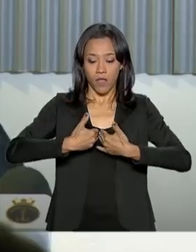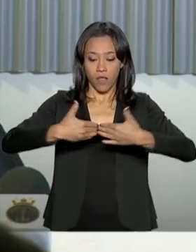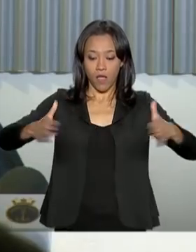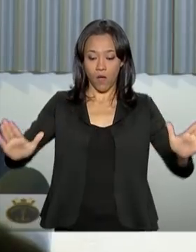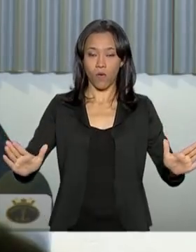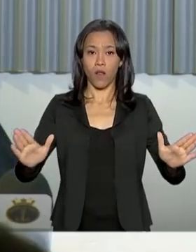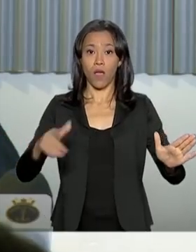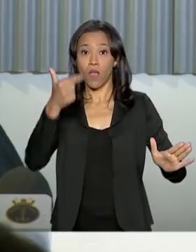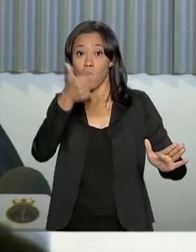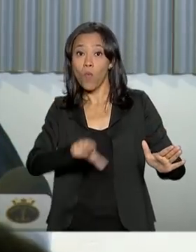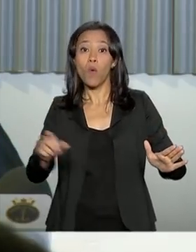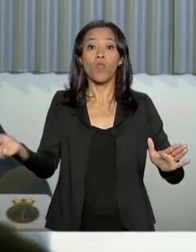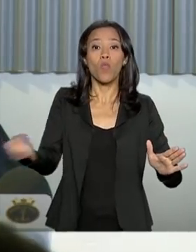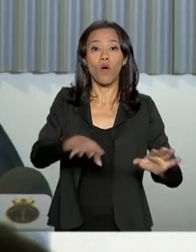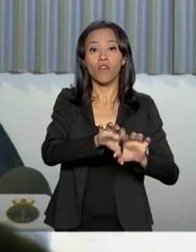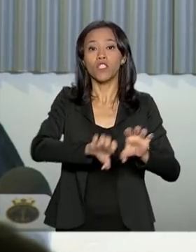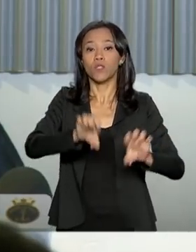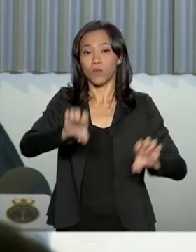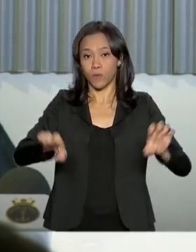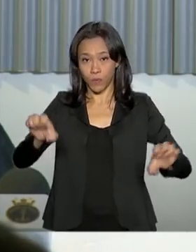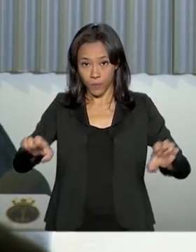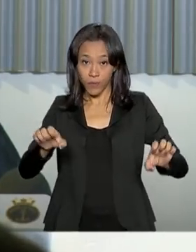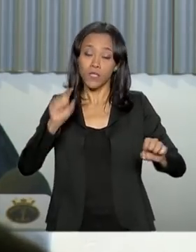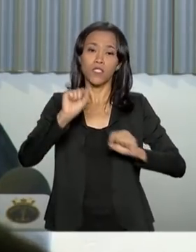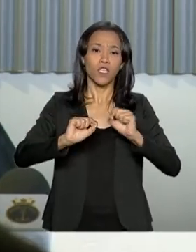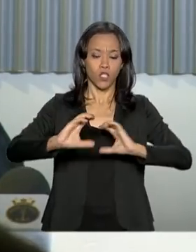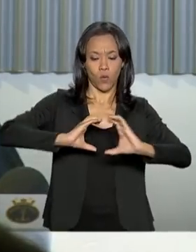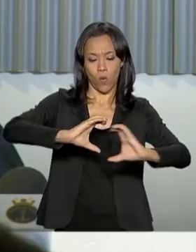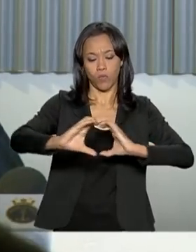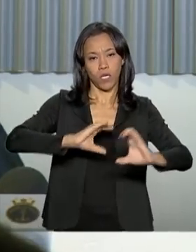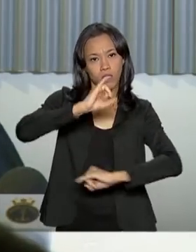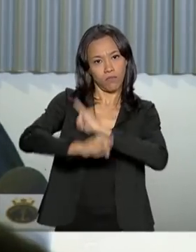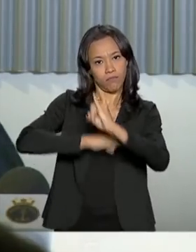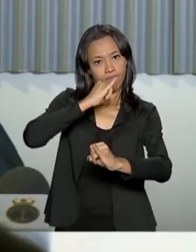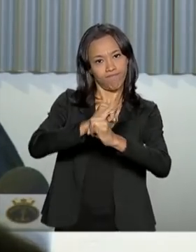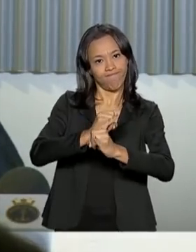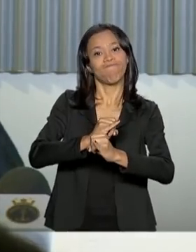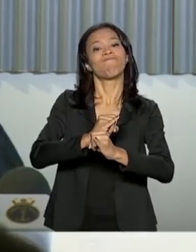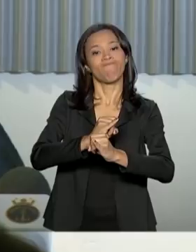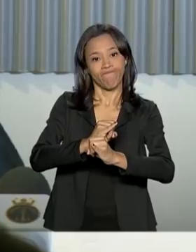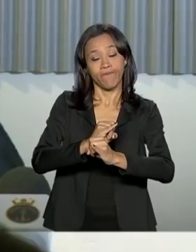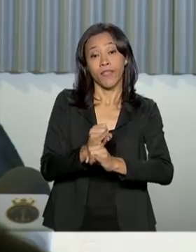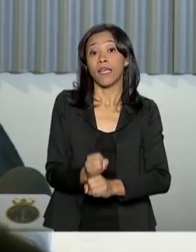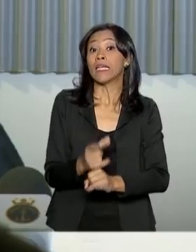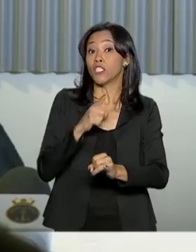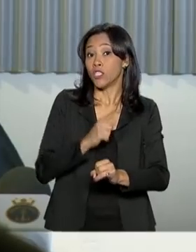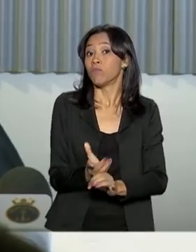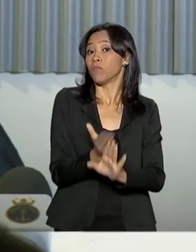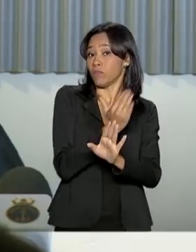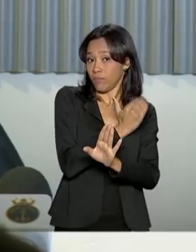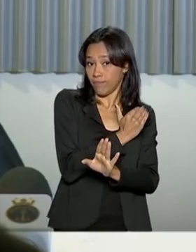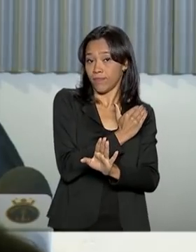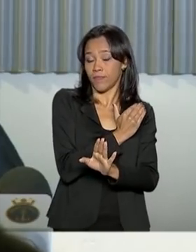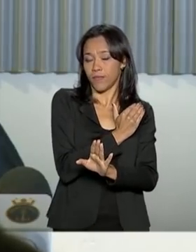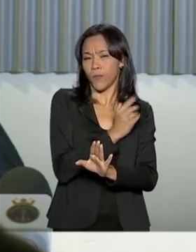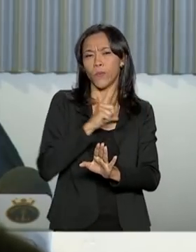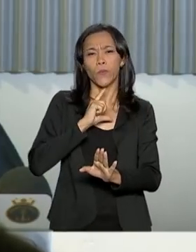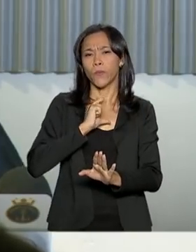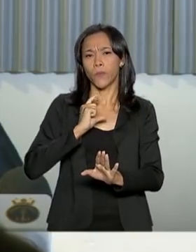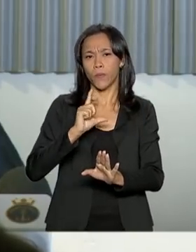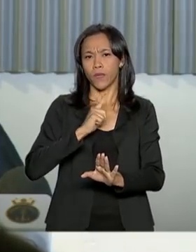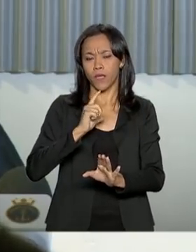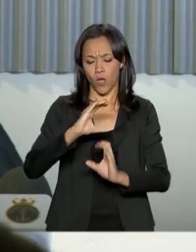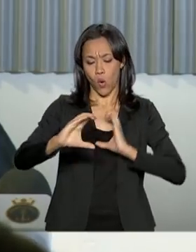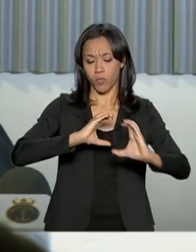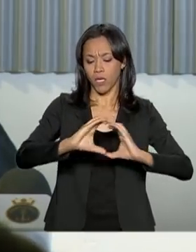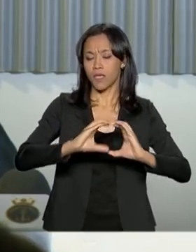nova infraestrutura de telecomunicações da nossa estação Comandante Ferraz. Nós tínhamos uma infraestrutura de comunicações,